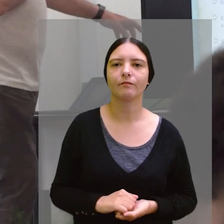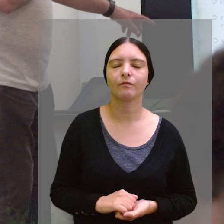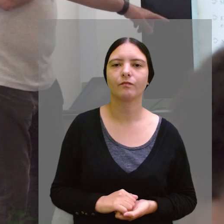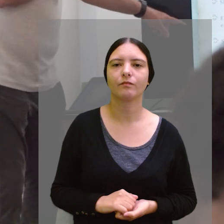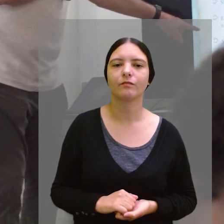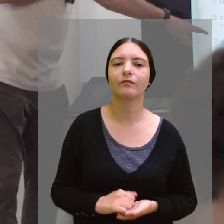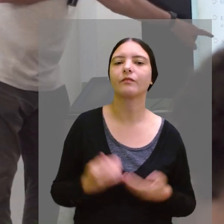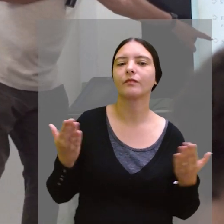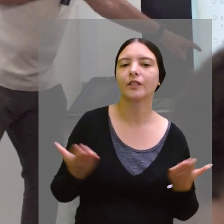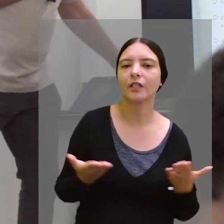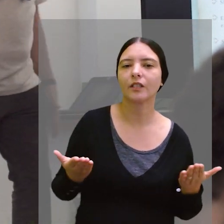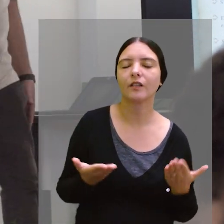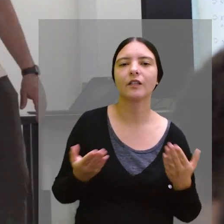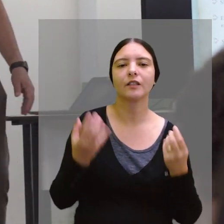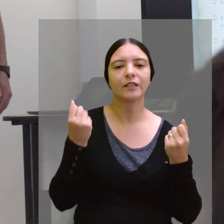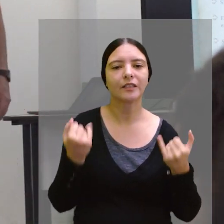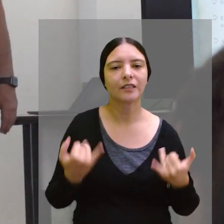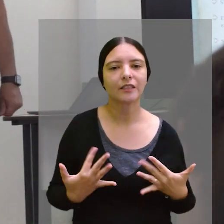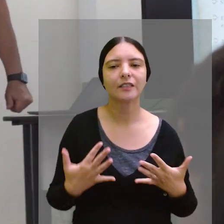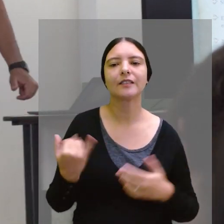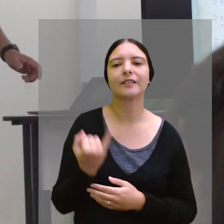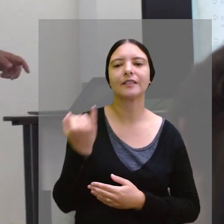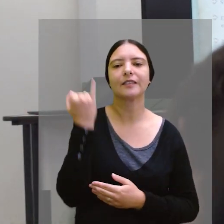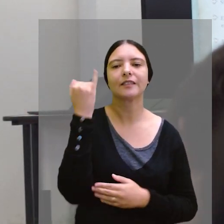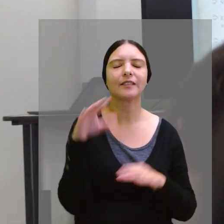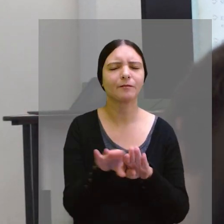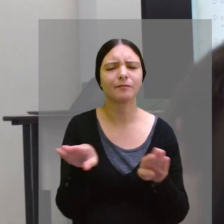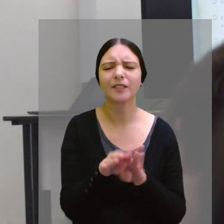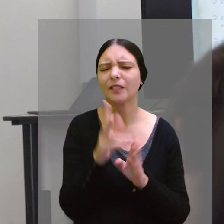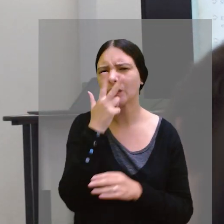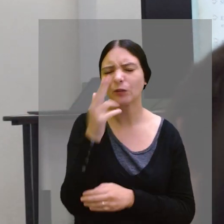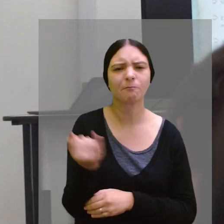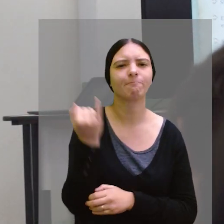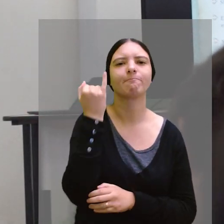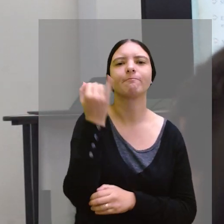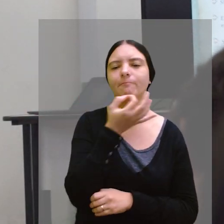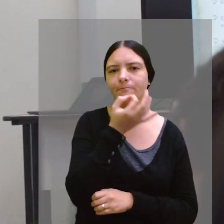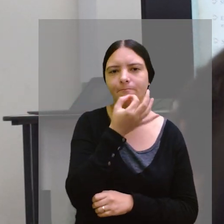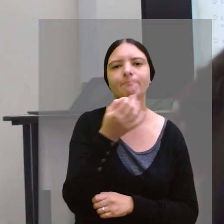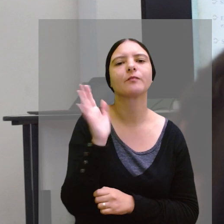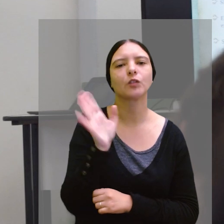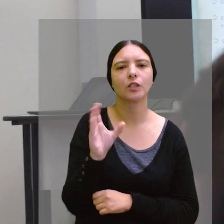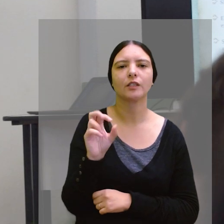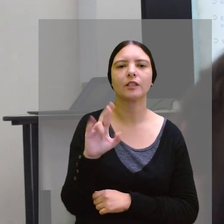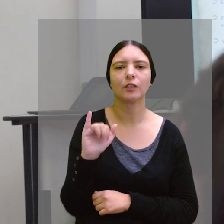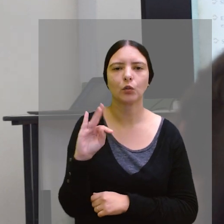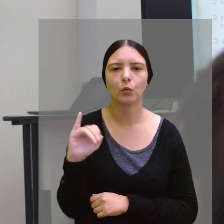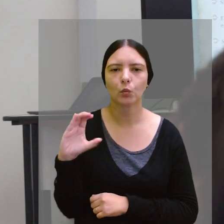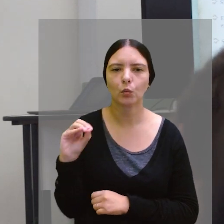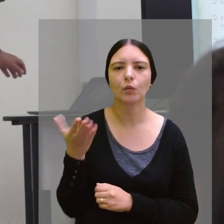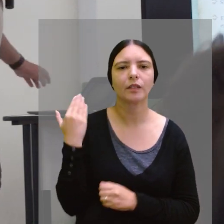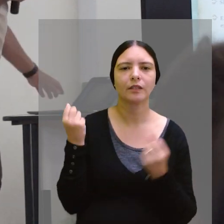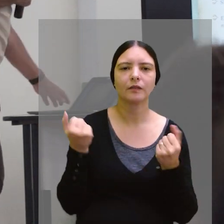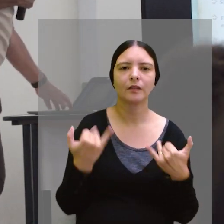E aqui a questão que eu estou falando, que é essa questão muito importante, que eu acho muito importante, que é a questão do senso crítico, que eu já falei com vocês.